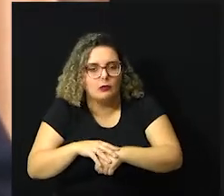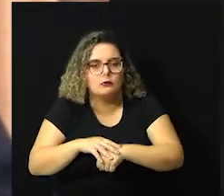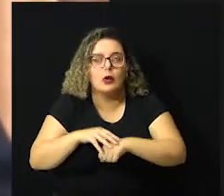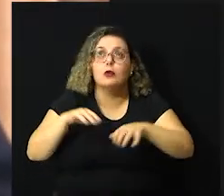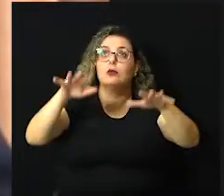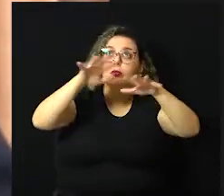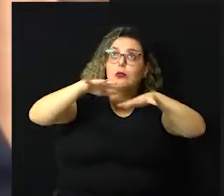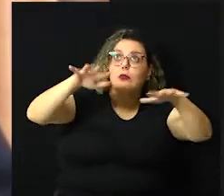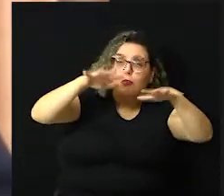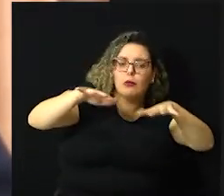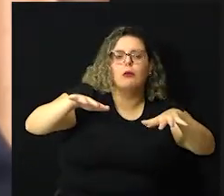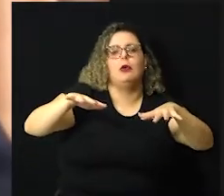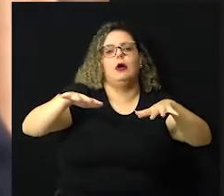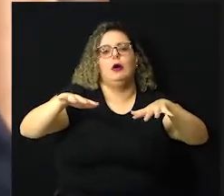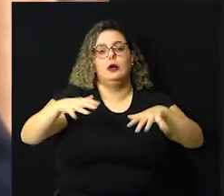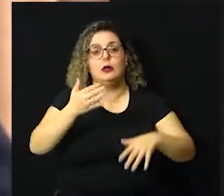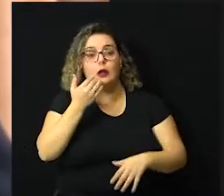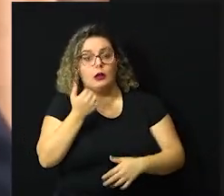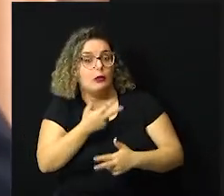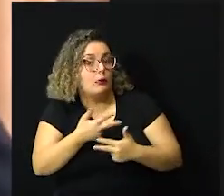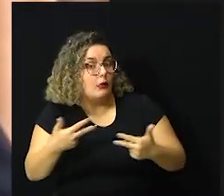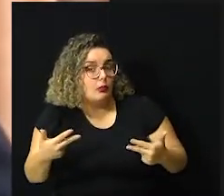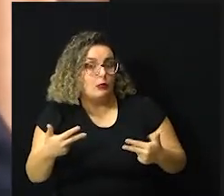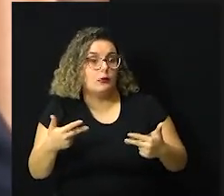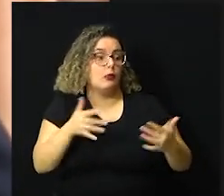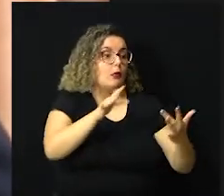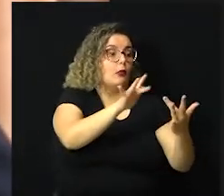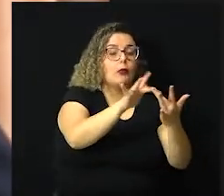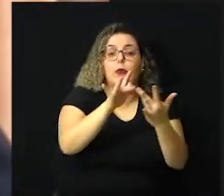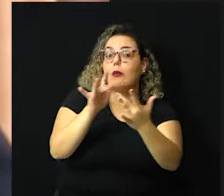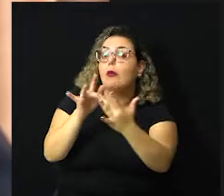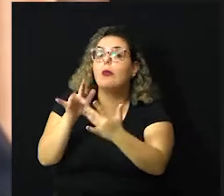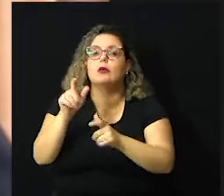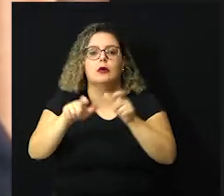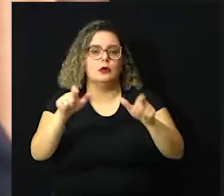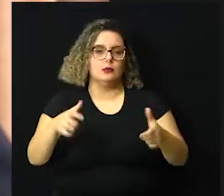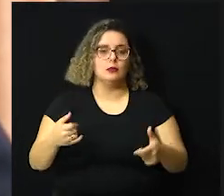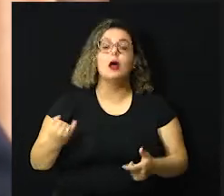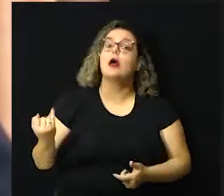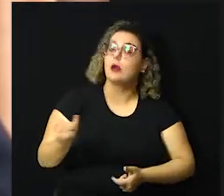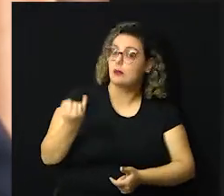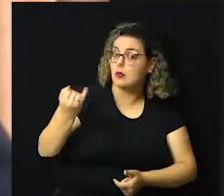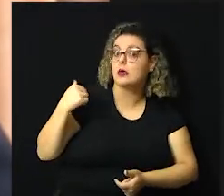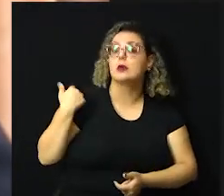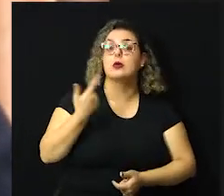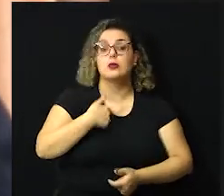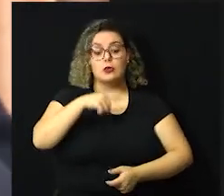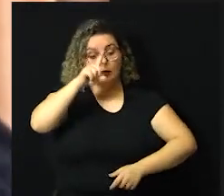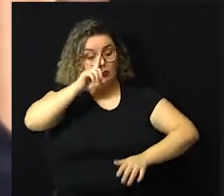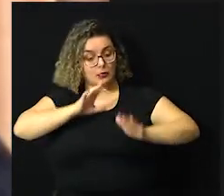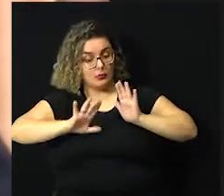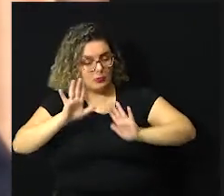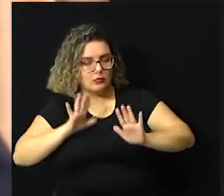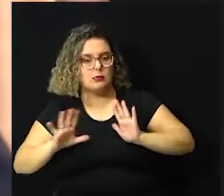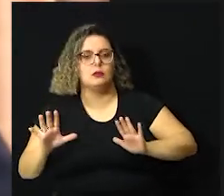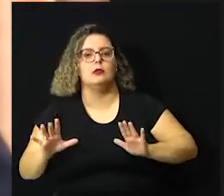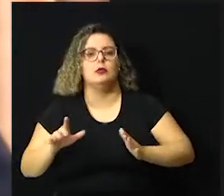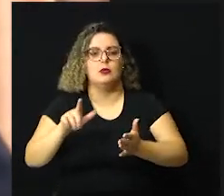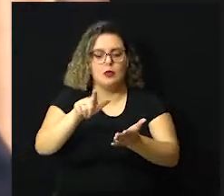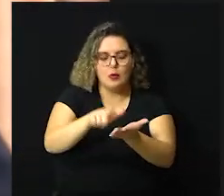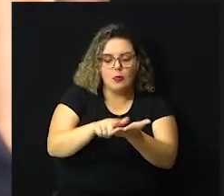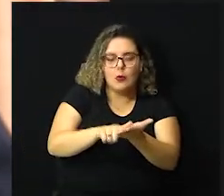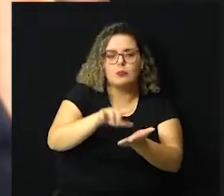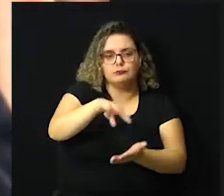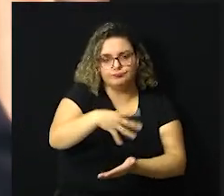ar, na terra, na alimentação e no contato entre as pessoas. Então, seria interessante que a gente tivesse um cuidado, ou seja, guardasse a carteira